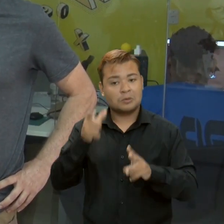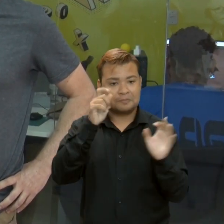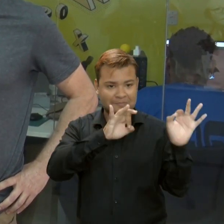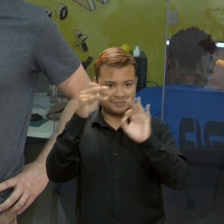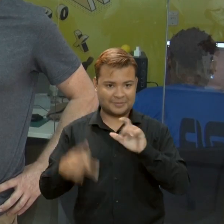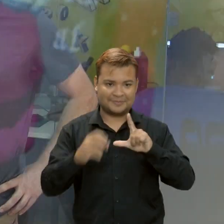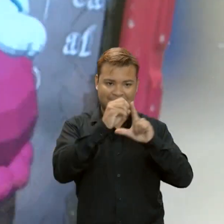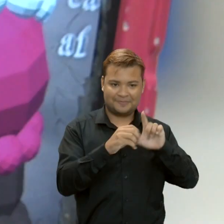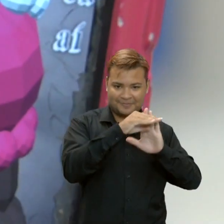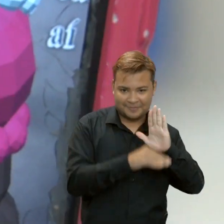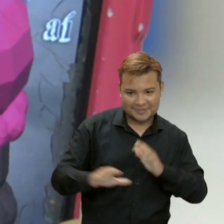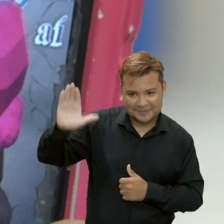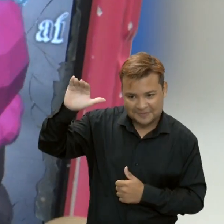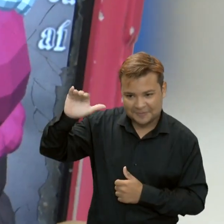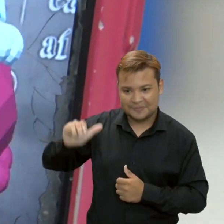UFG. Tchau, tchau.